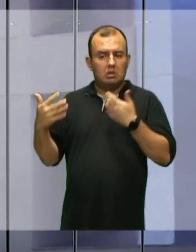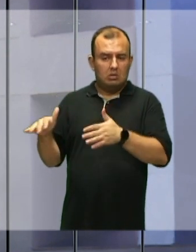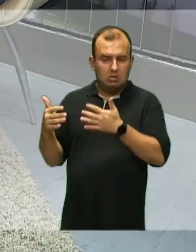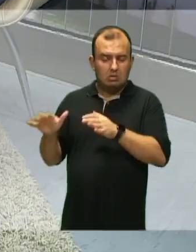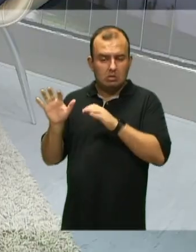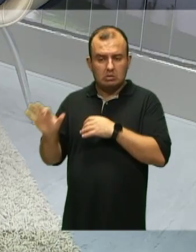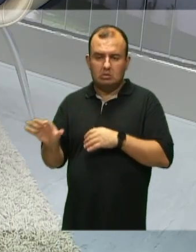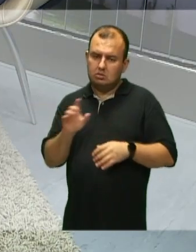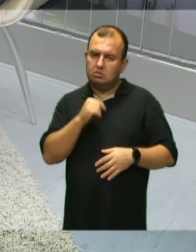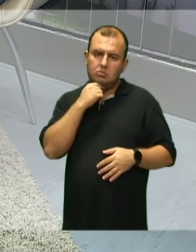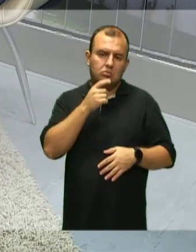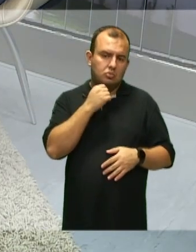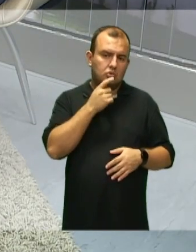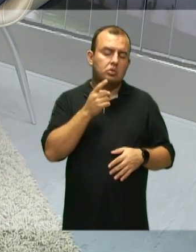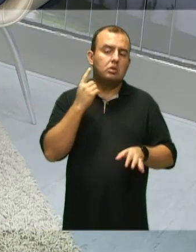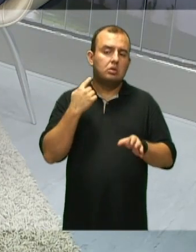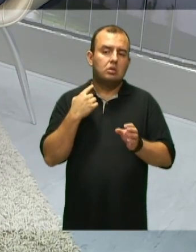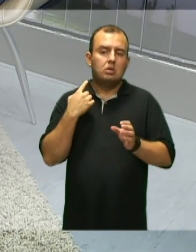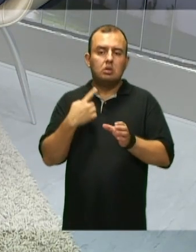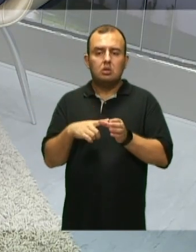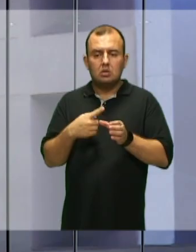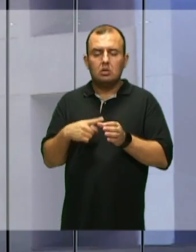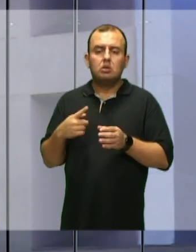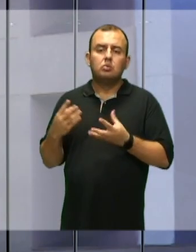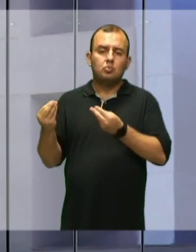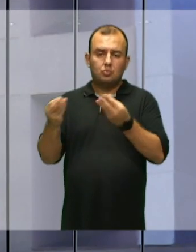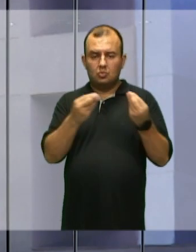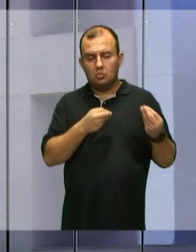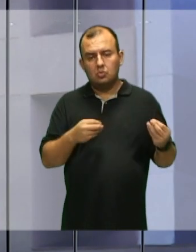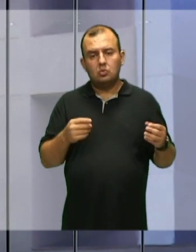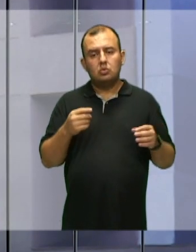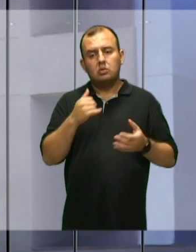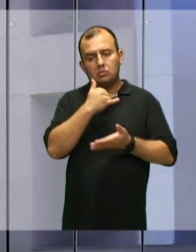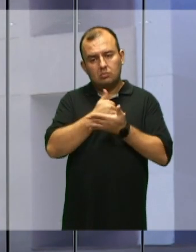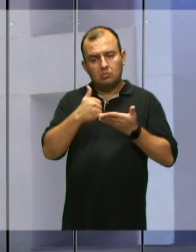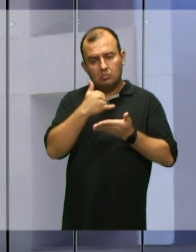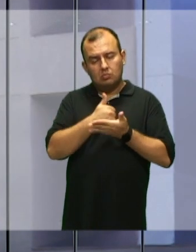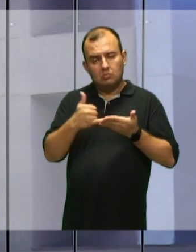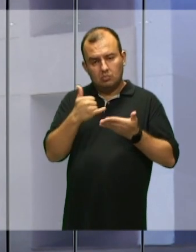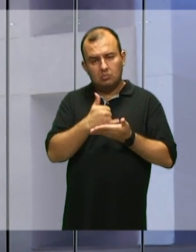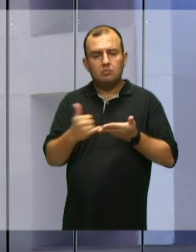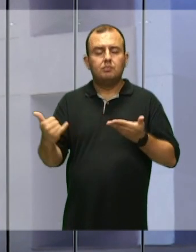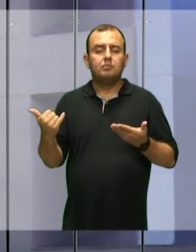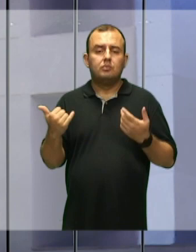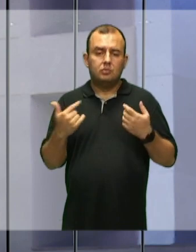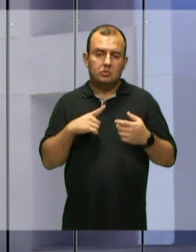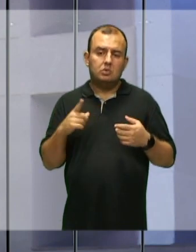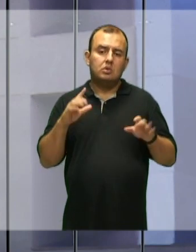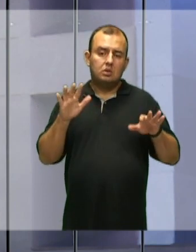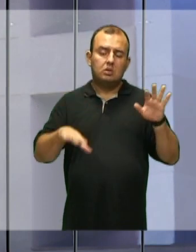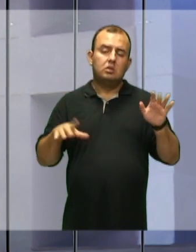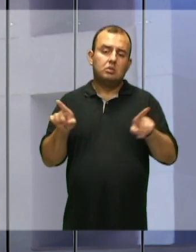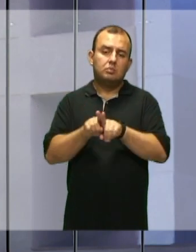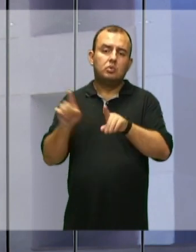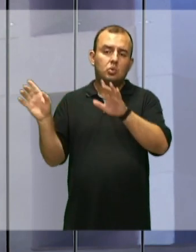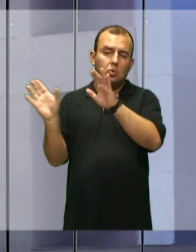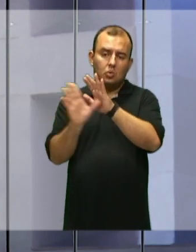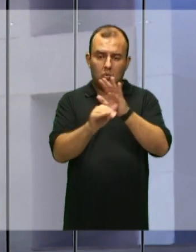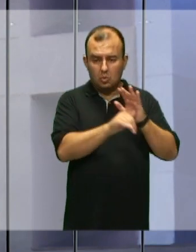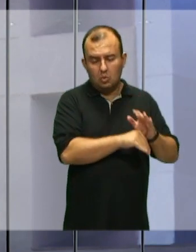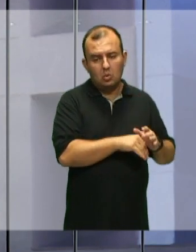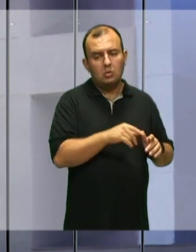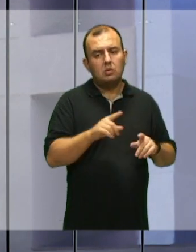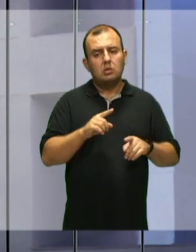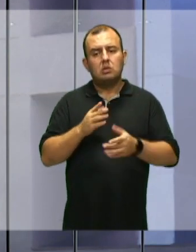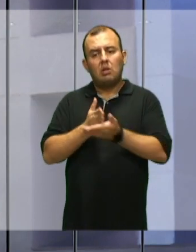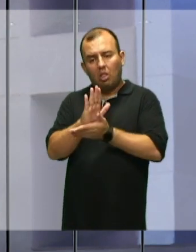situação tá na cidade e a gente sabe que muitos desses também são dependentes químicos né que acabam também furtando trazem esse incômodo pra